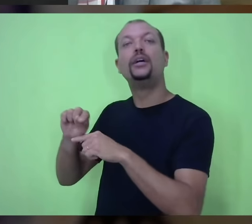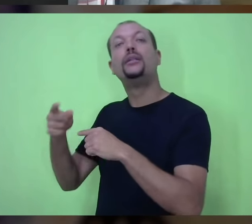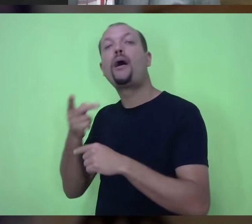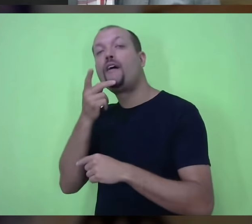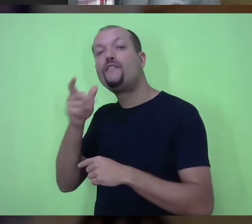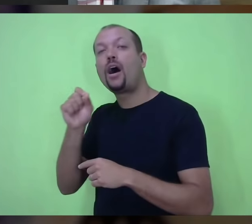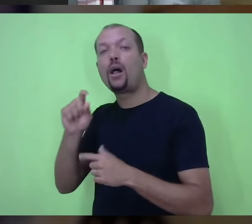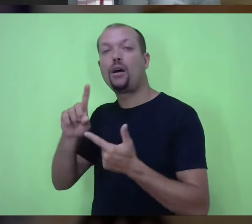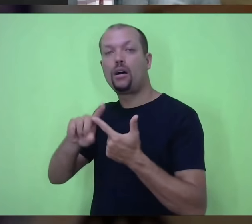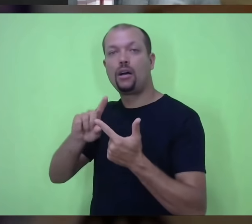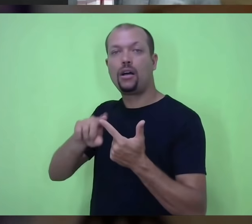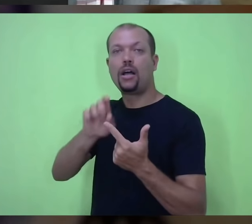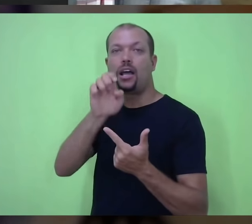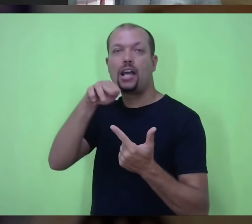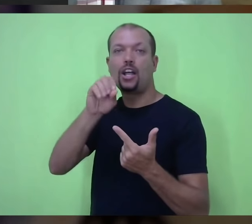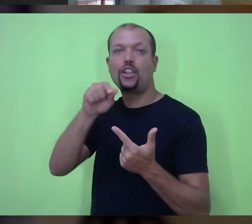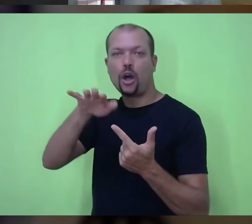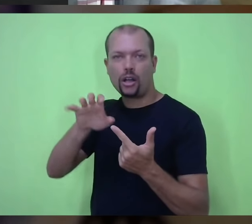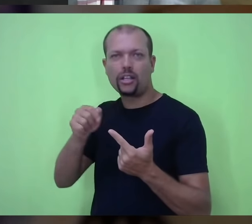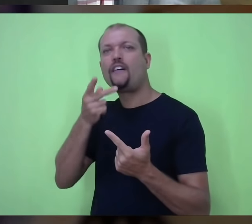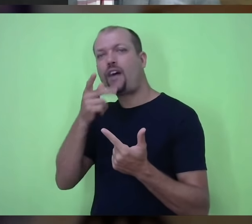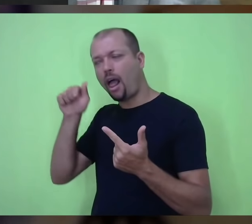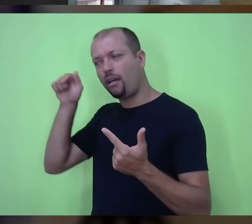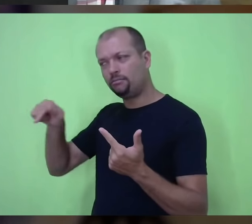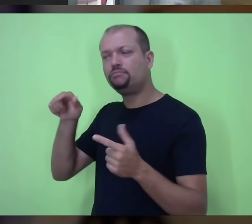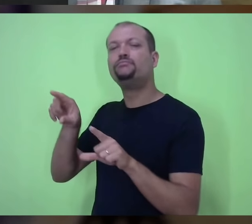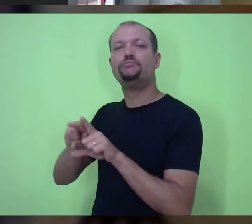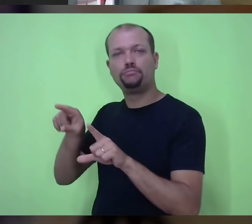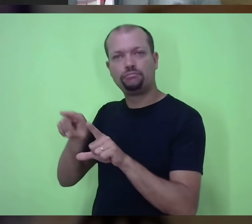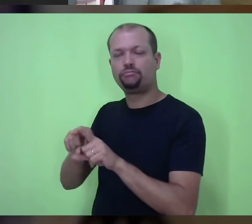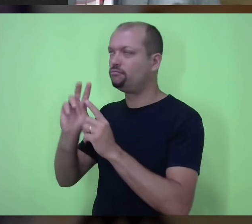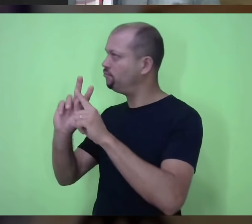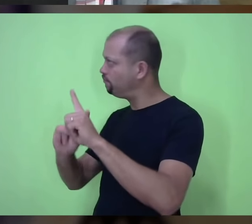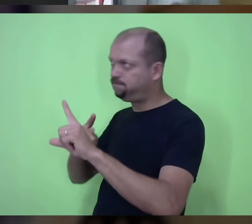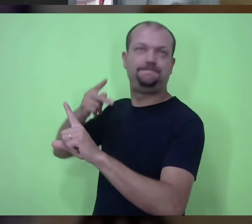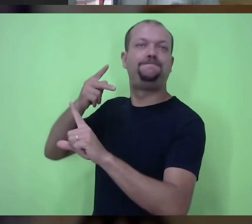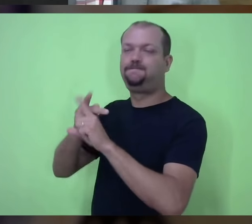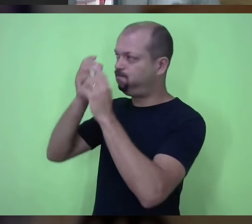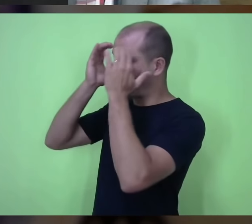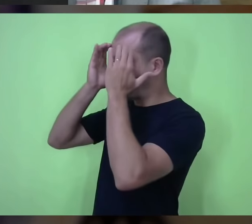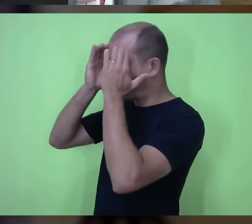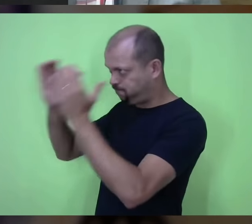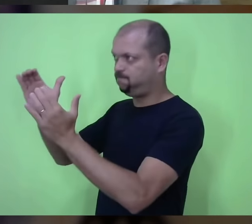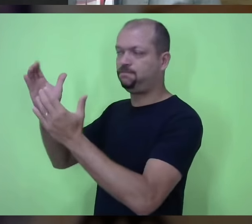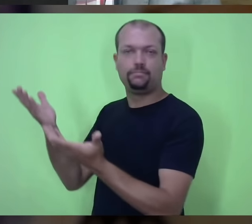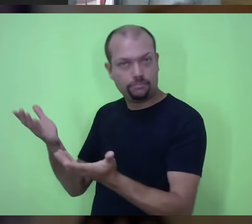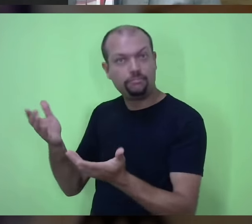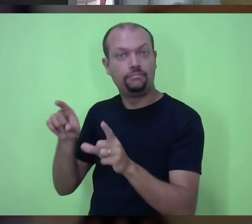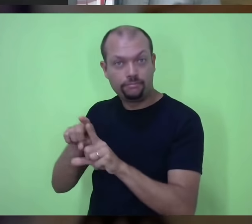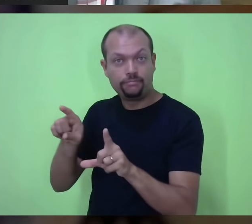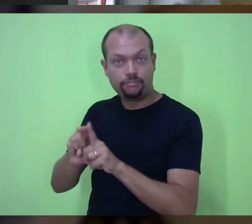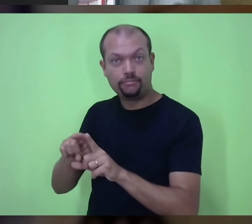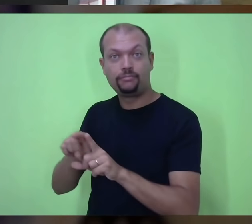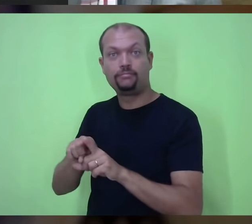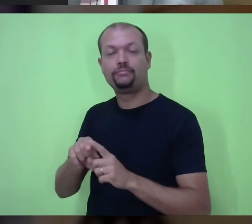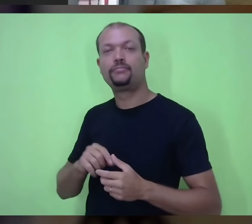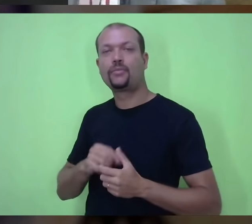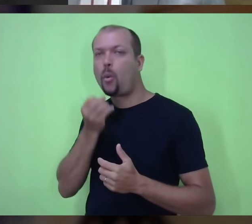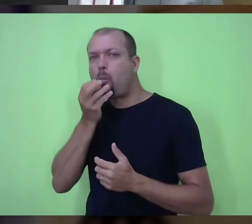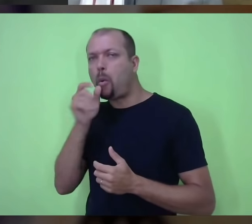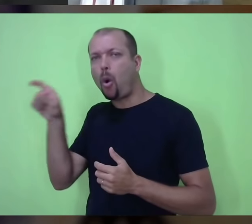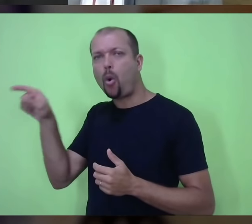depois fala da história de Enoque, que a gente muitas vezes também fala como um cara hiperobediente, a gente muitas vezes constrói se ele foi